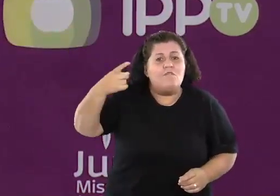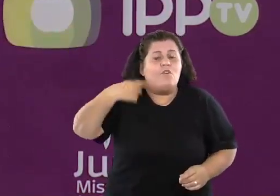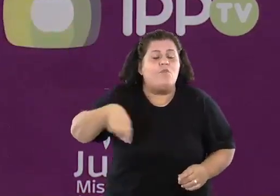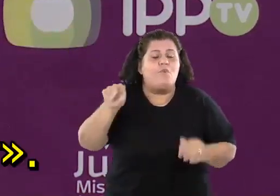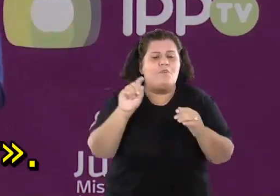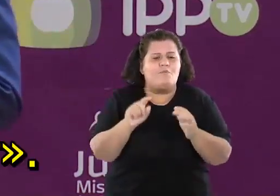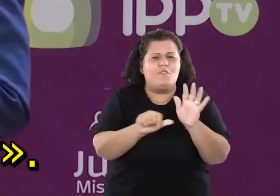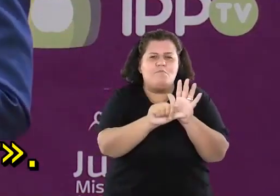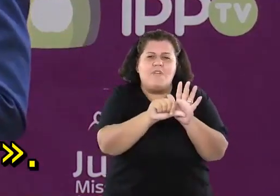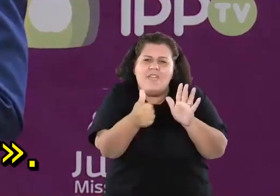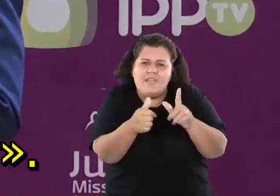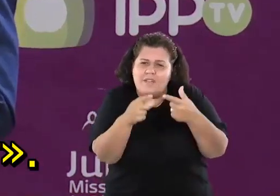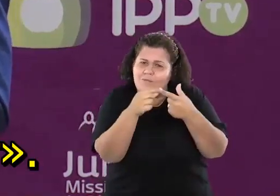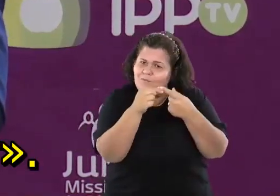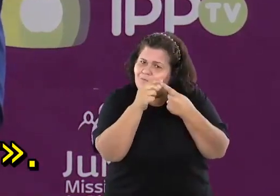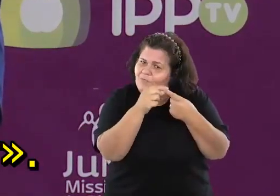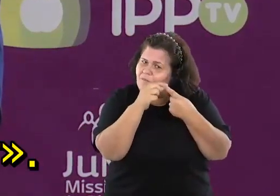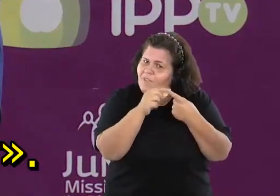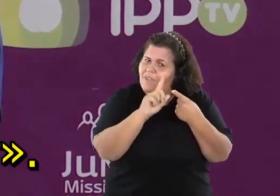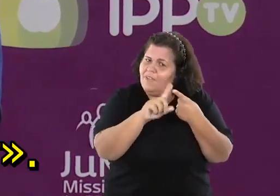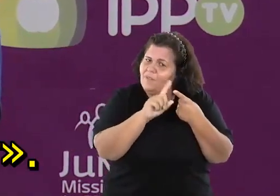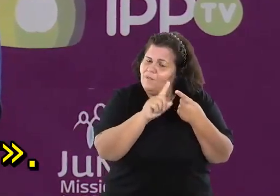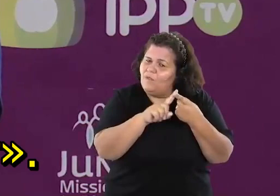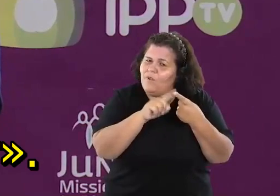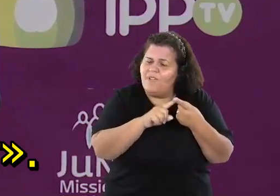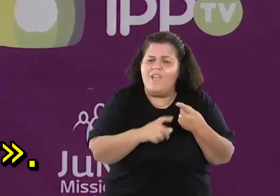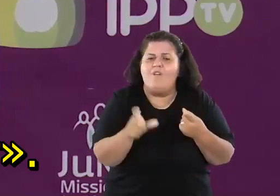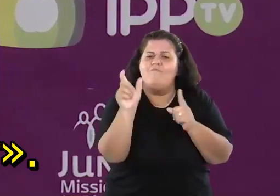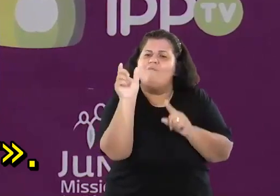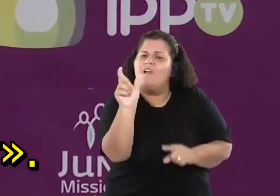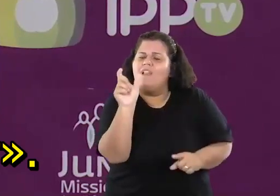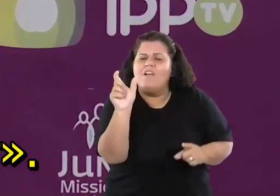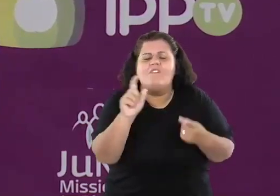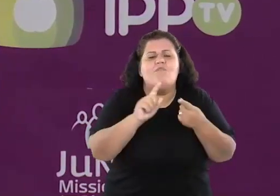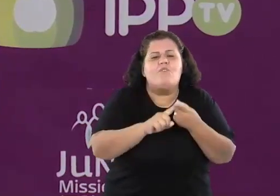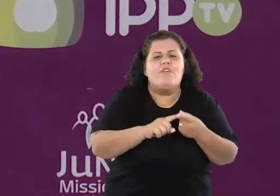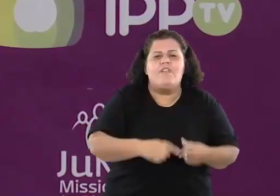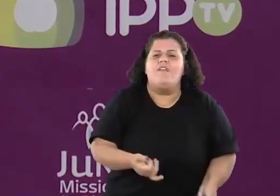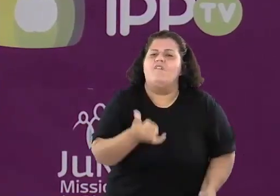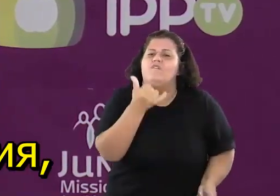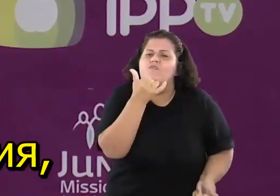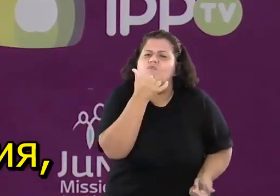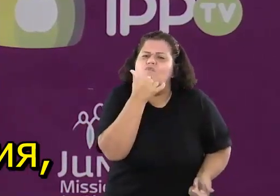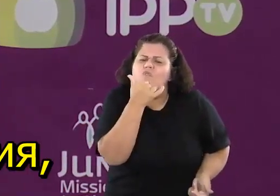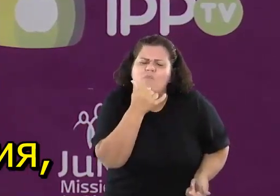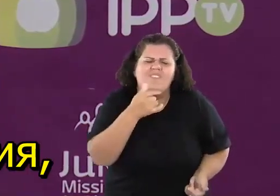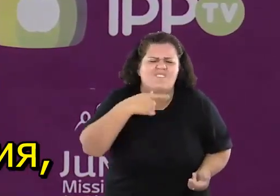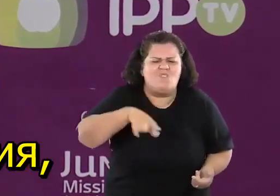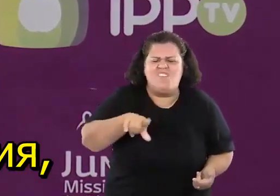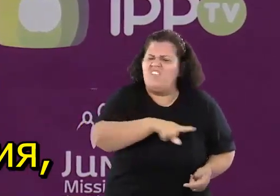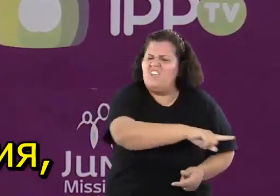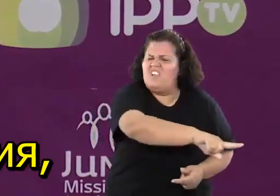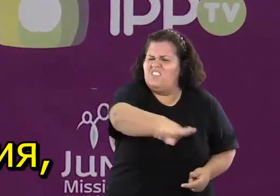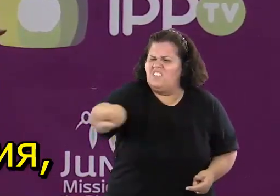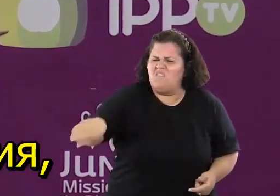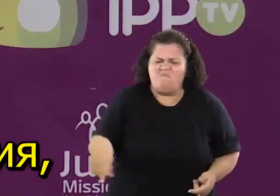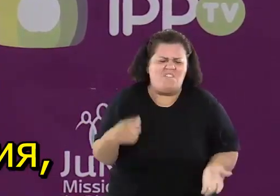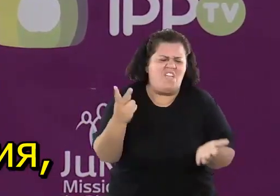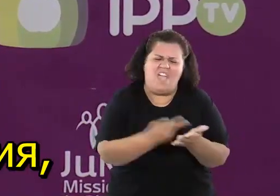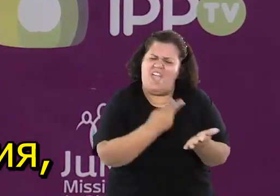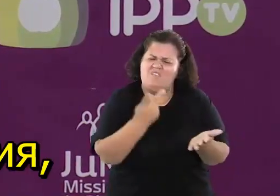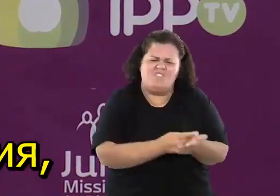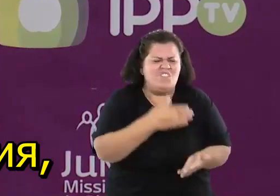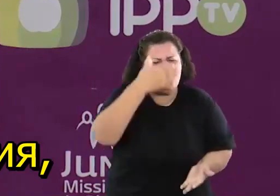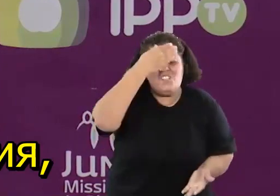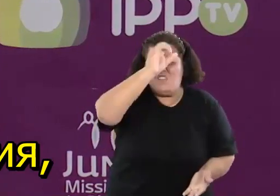Pai: Pai, perdoa-lhes, porque não sabe o que fazem. A segunda palavra foi uma palavra